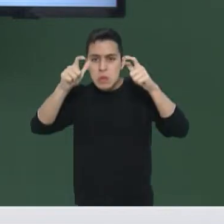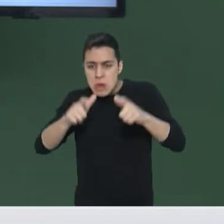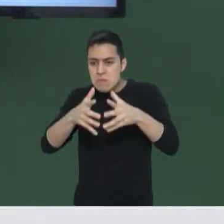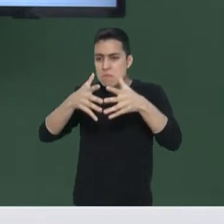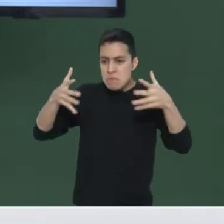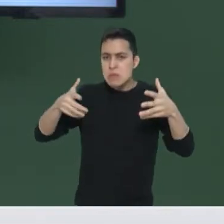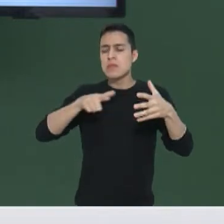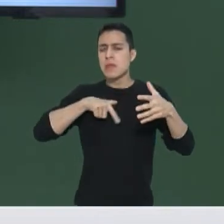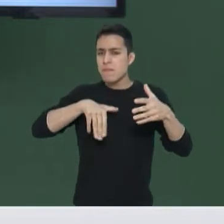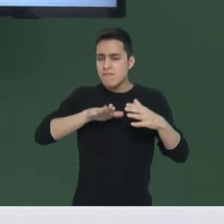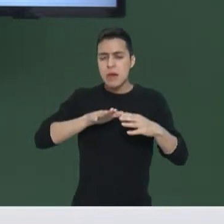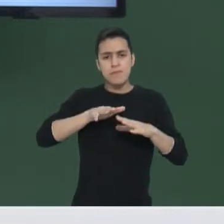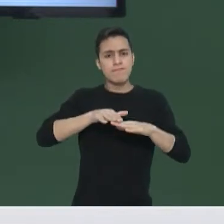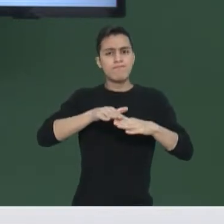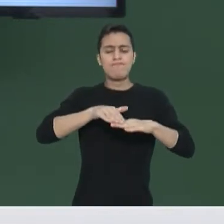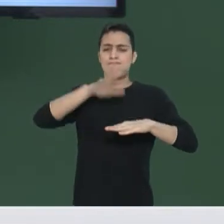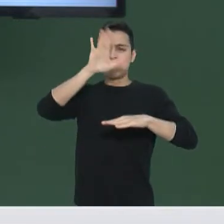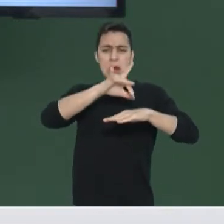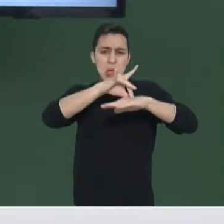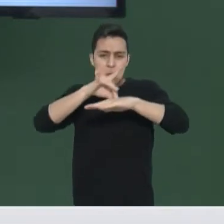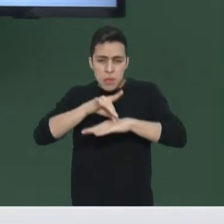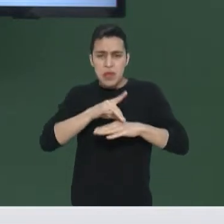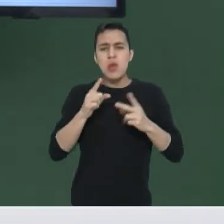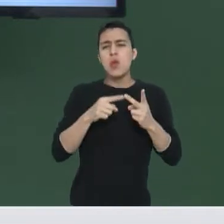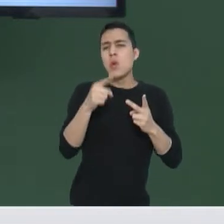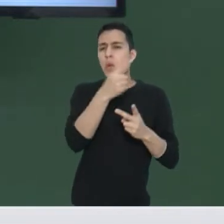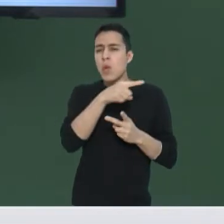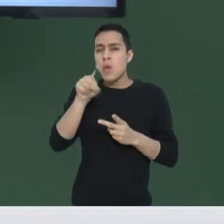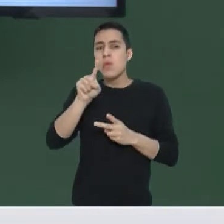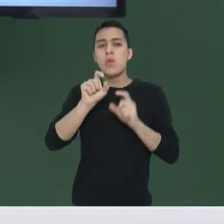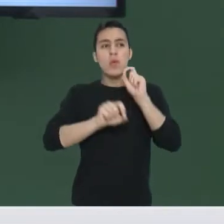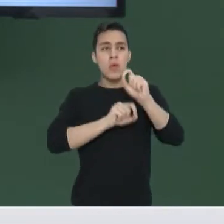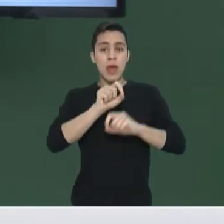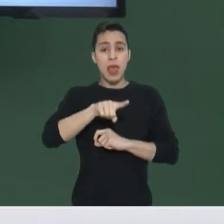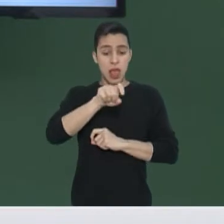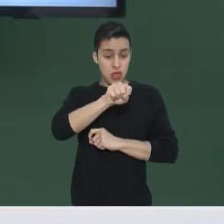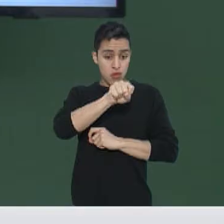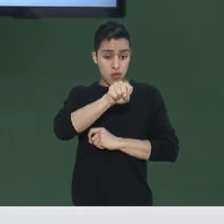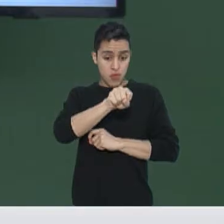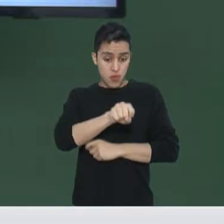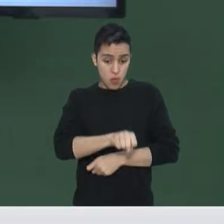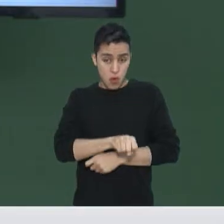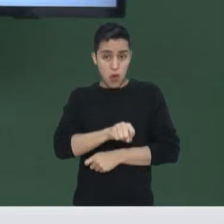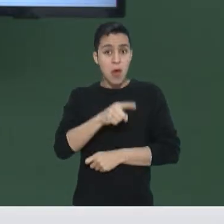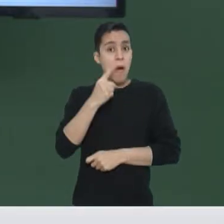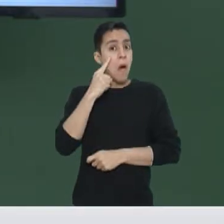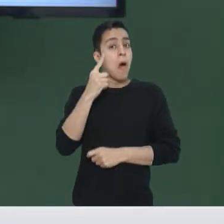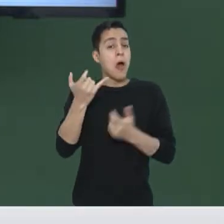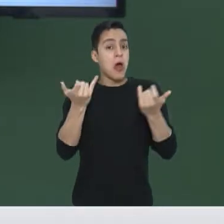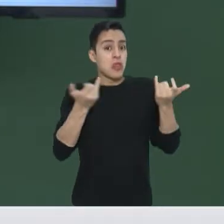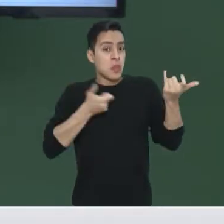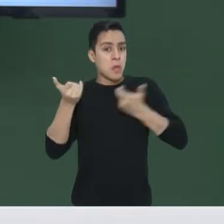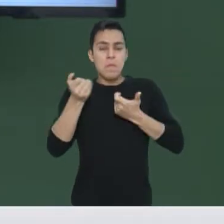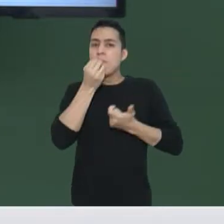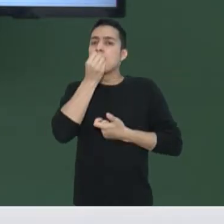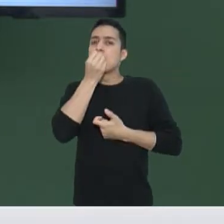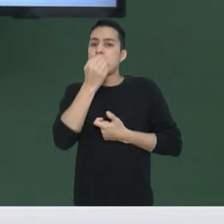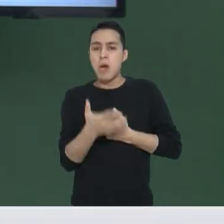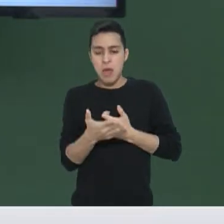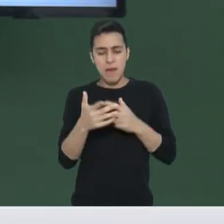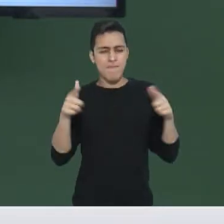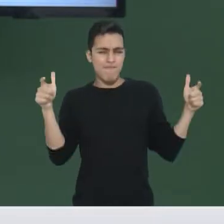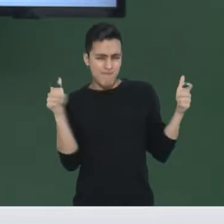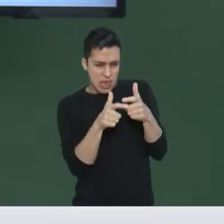populosas. E em último lugar está o Sul. Viu que bênção? Viu que notícia boa? A